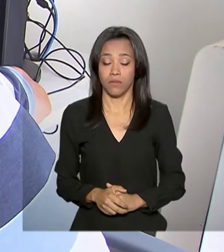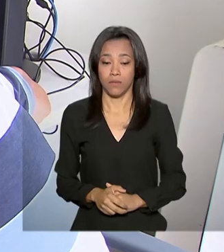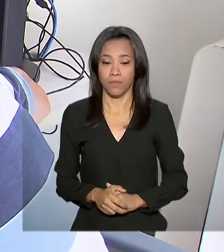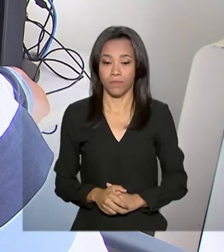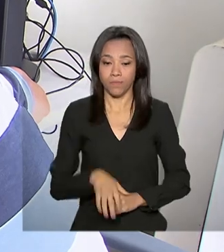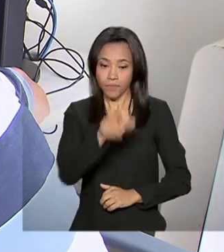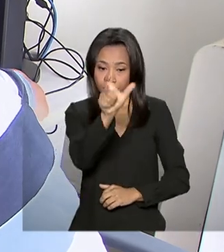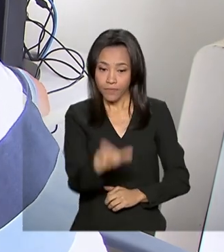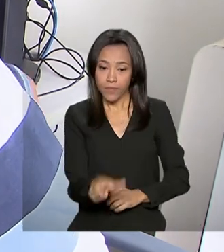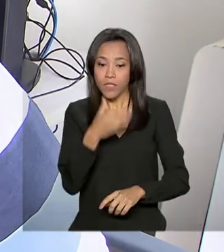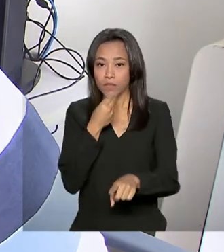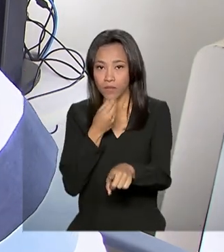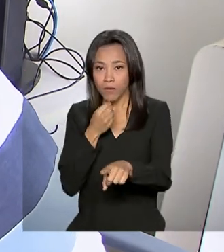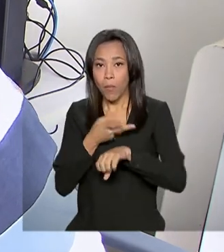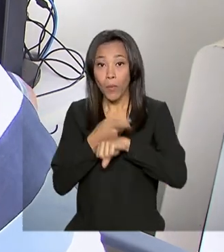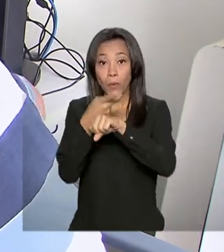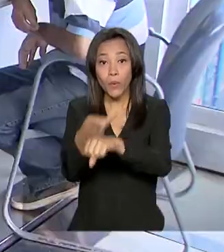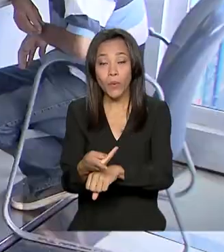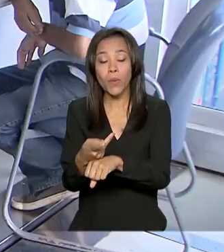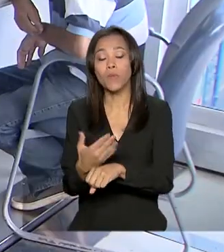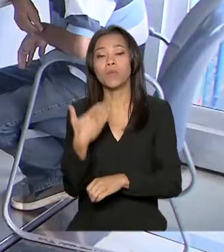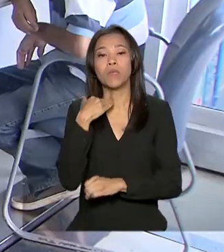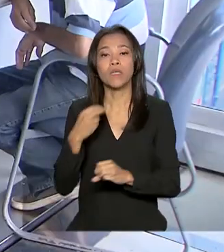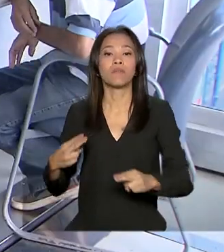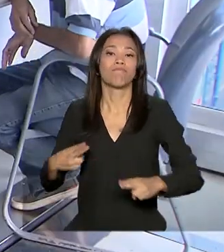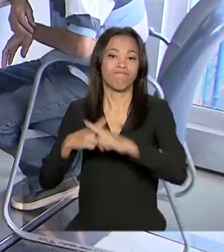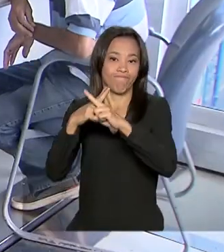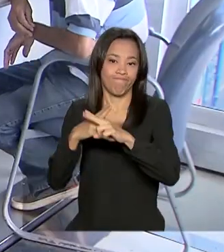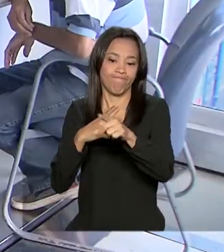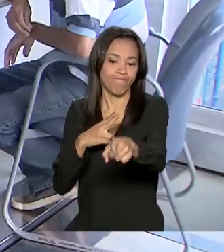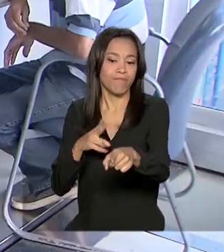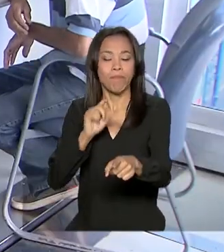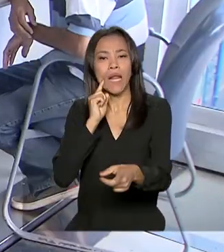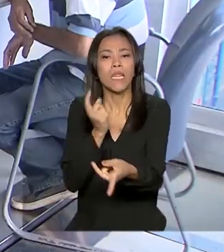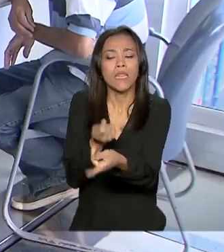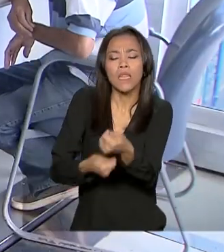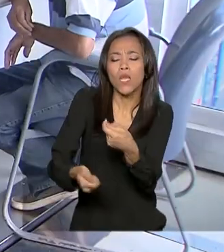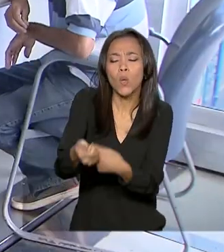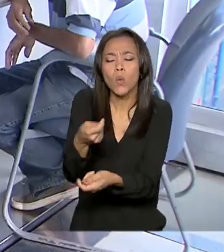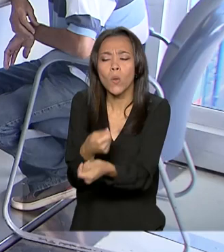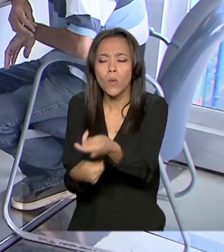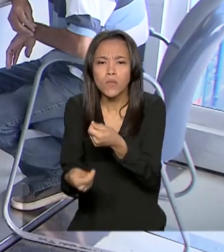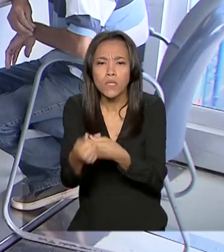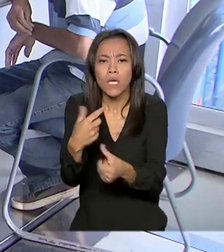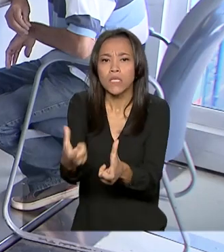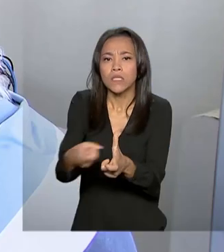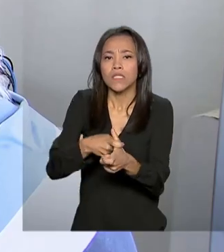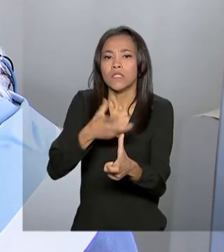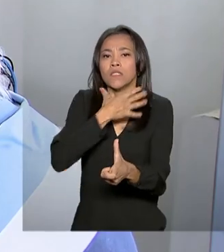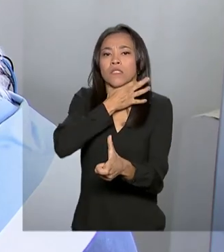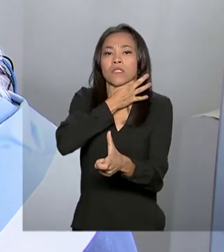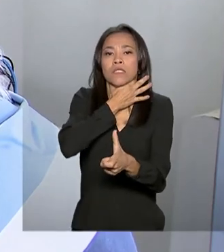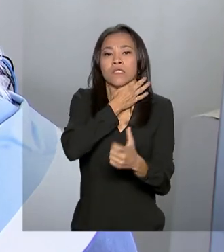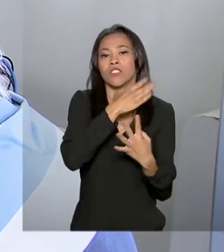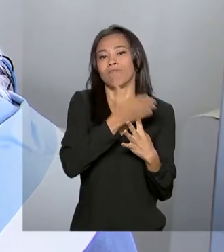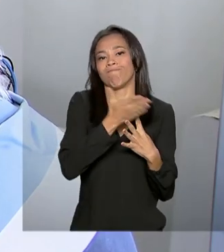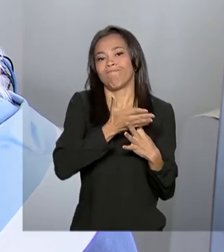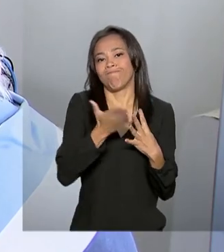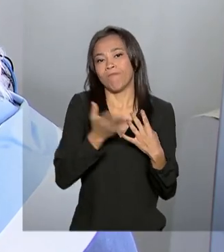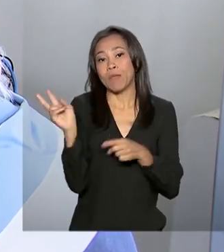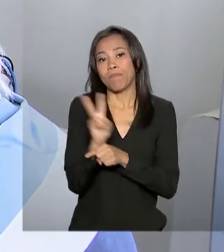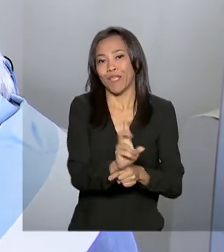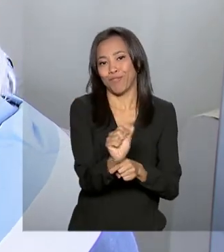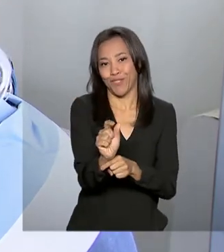eliéser foi ao posto da caixa econômica federal para renegociar as dívidas de um empréstimo com desconto que ele